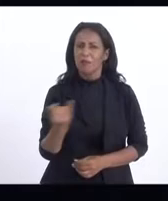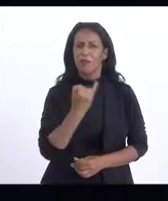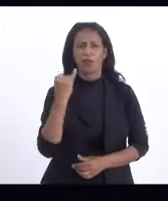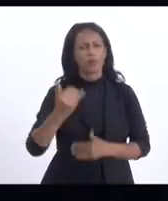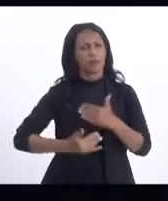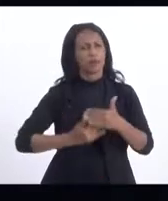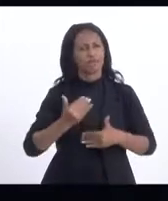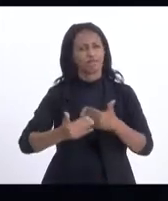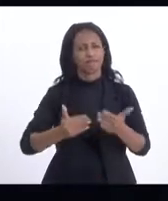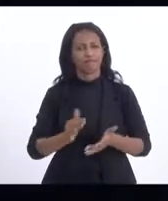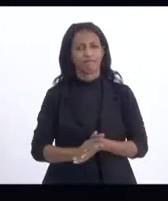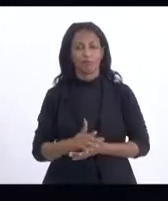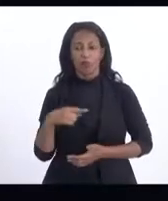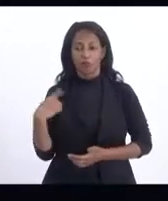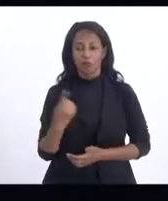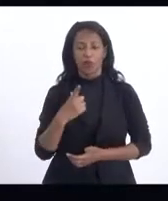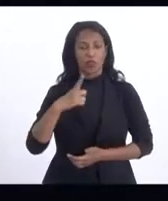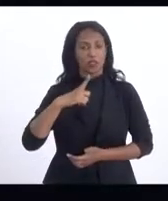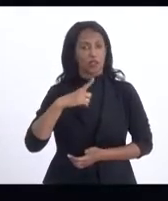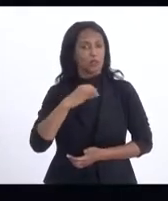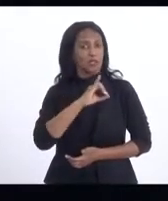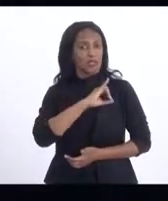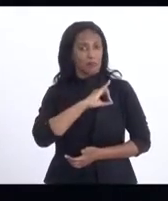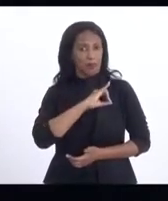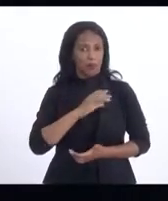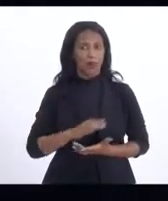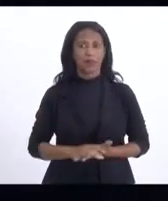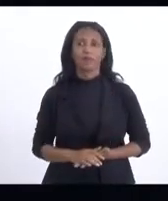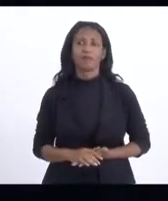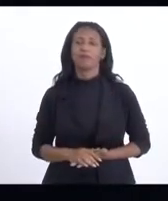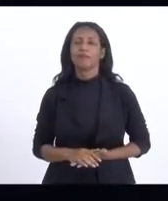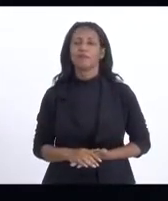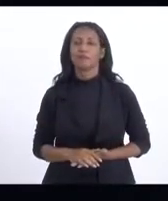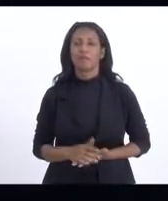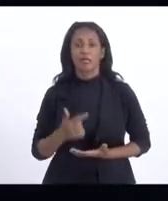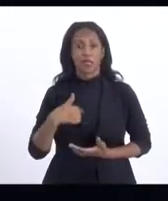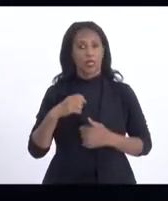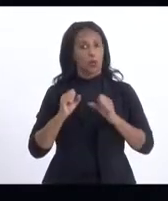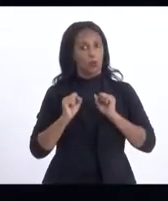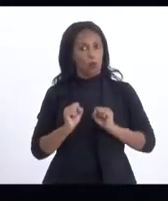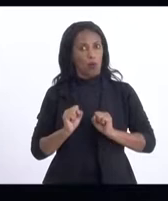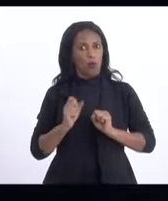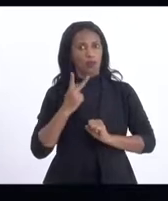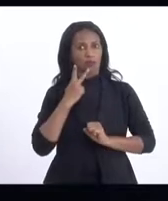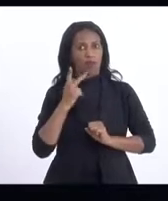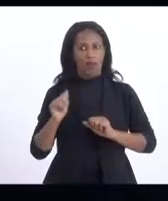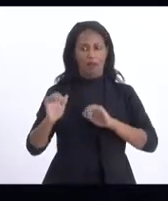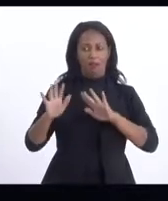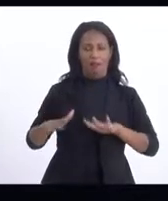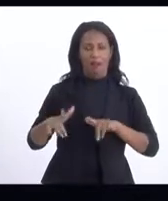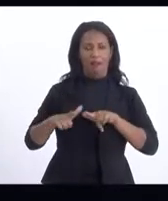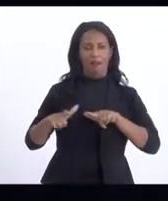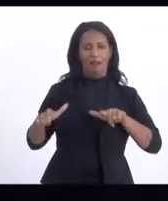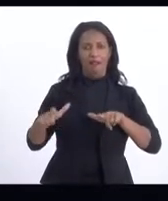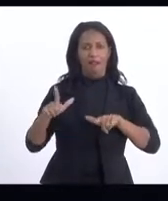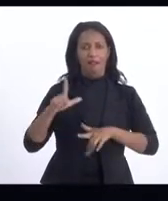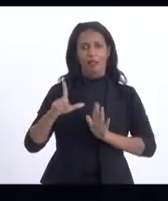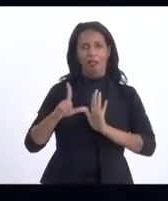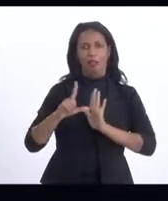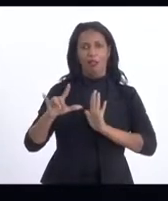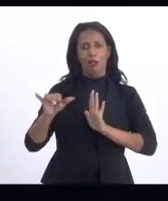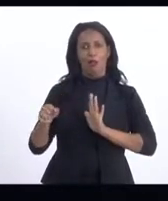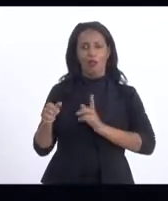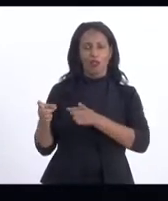segmento. Nós temos em Itaperuna, e eu posso dizer com tranquilidade, a maior loja de